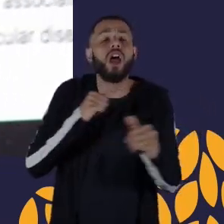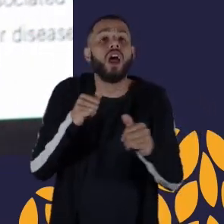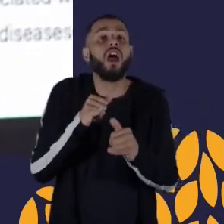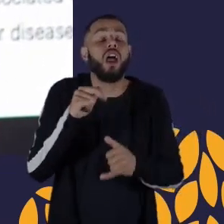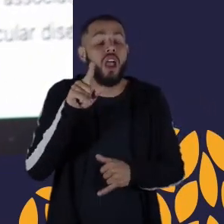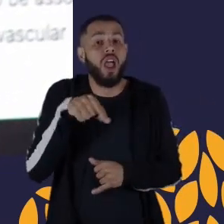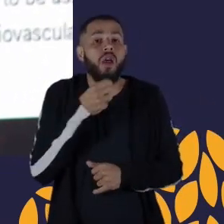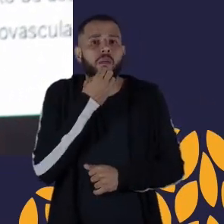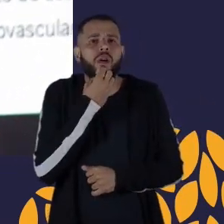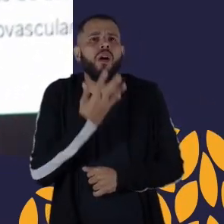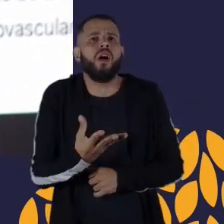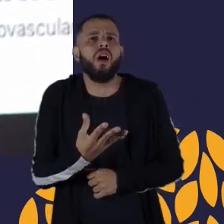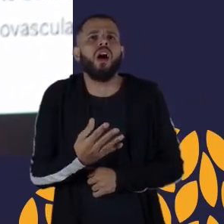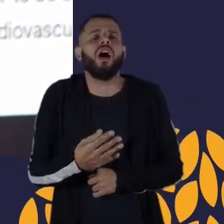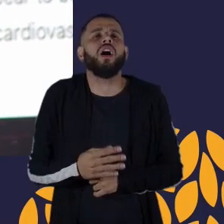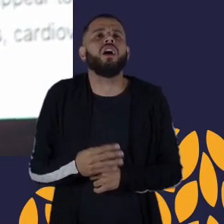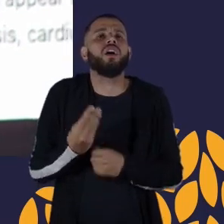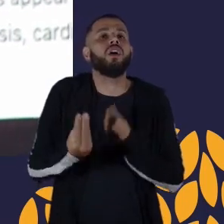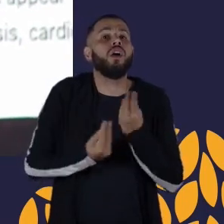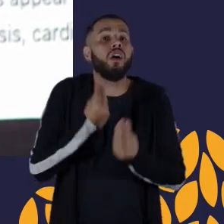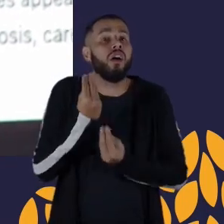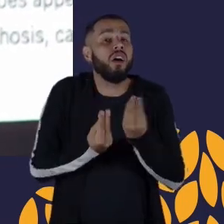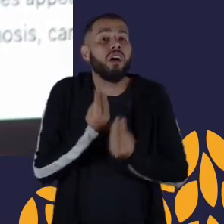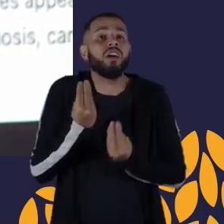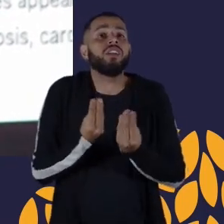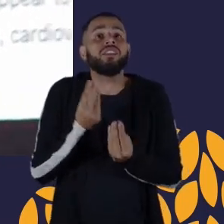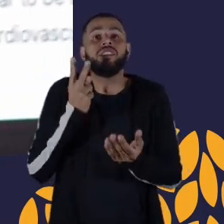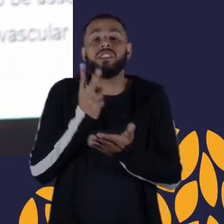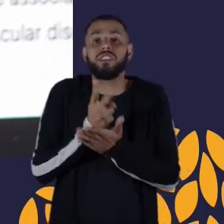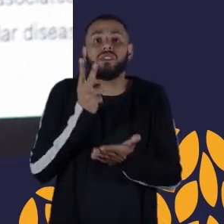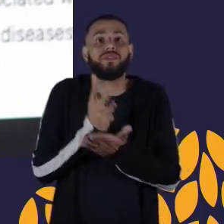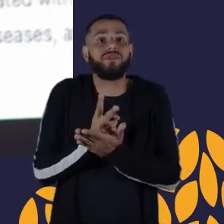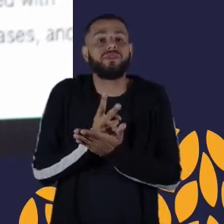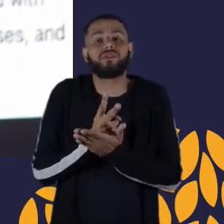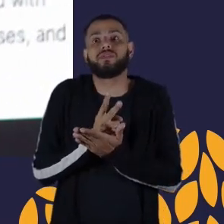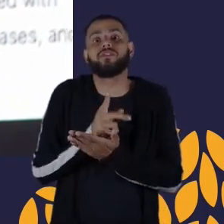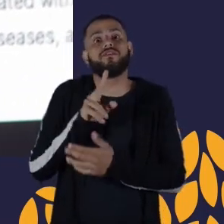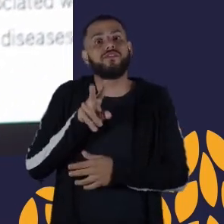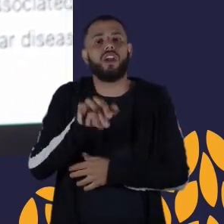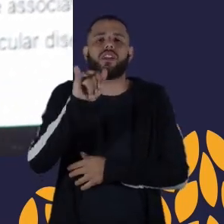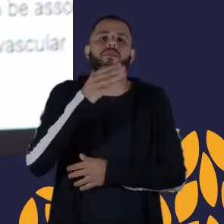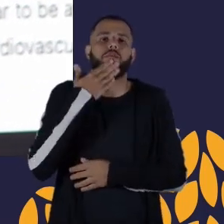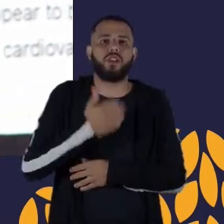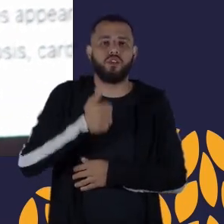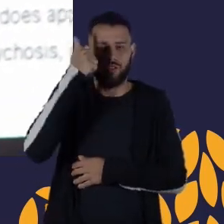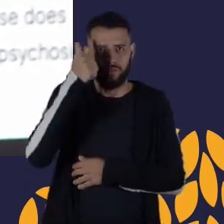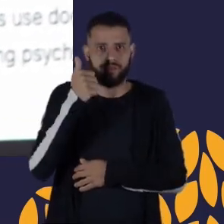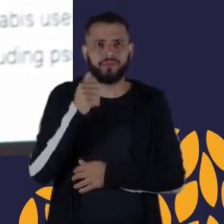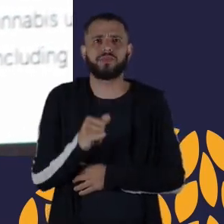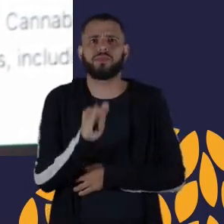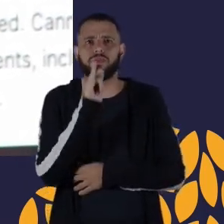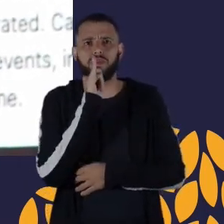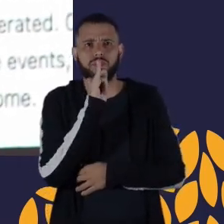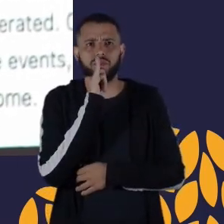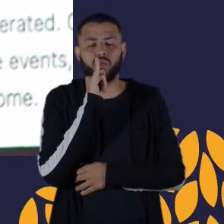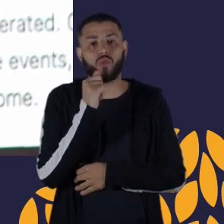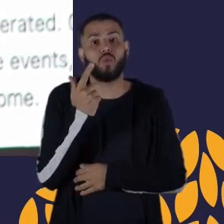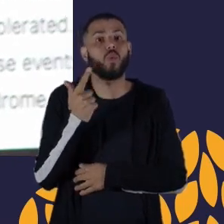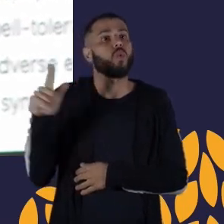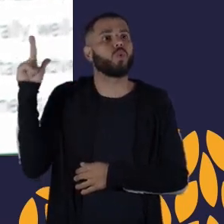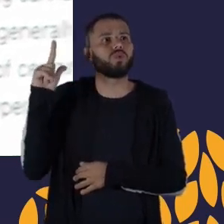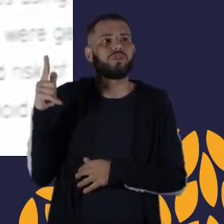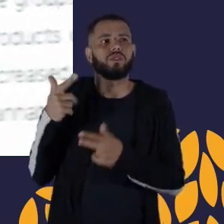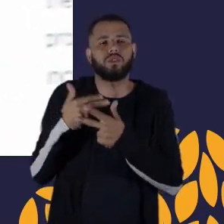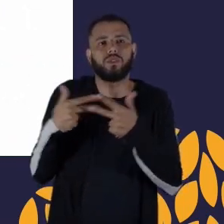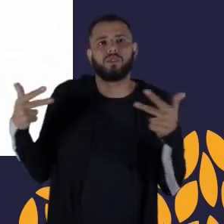favoráveis. Como é a planta, sempre se assume que vai ser para melhor. Por exemplo, um outro efeito,